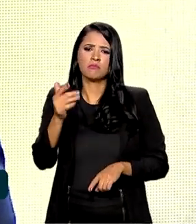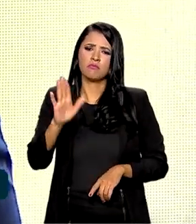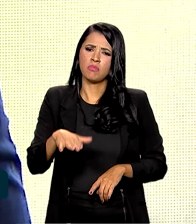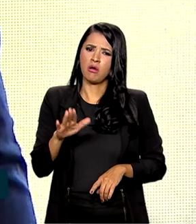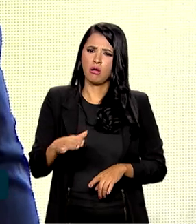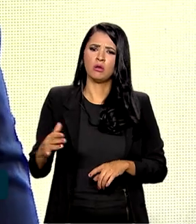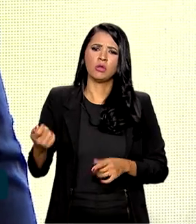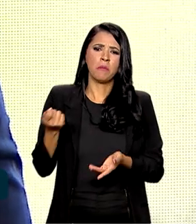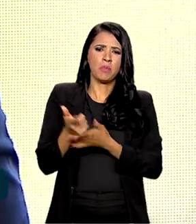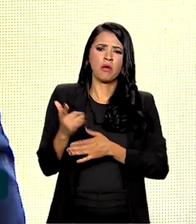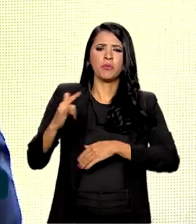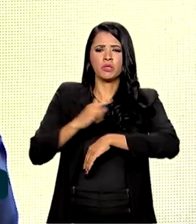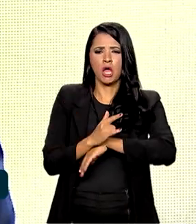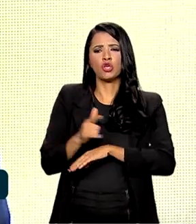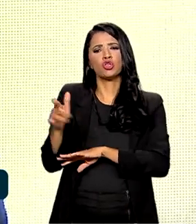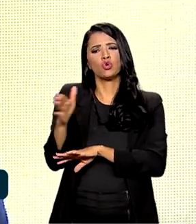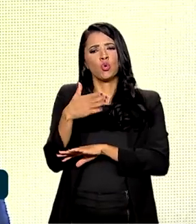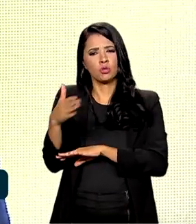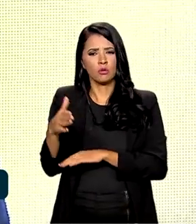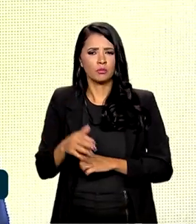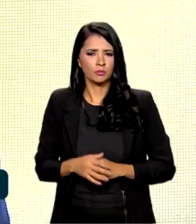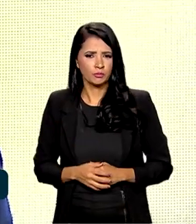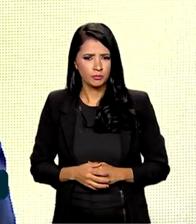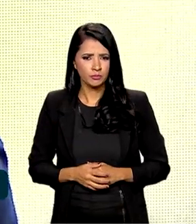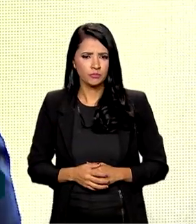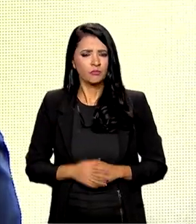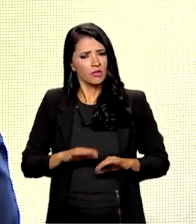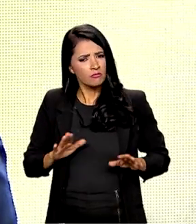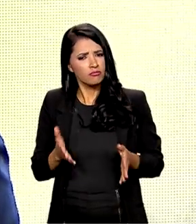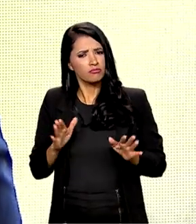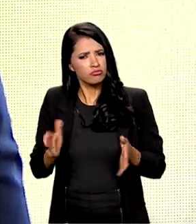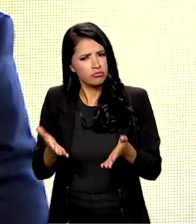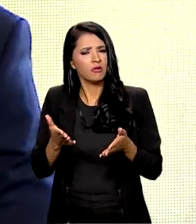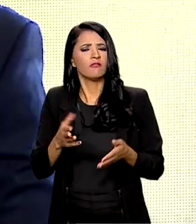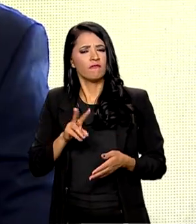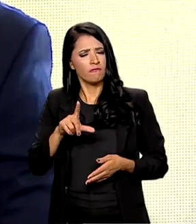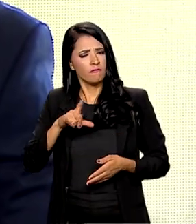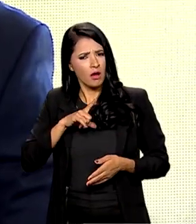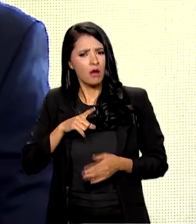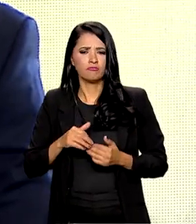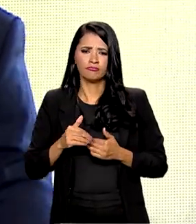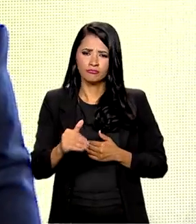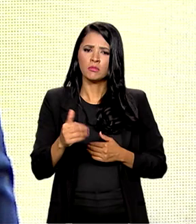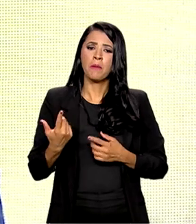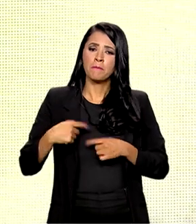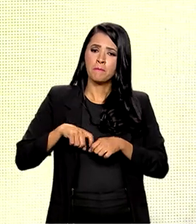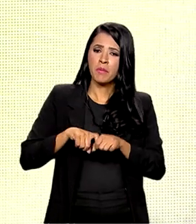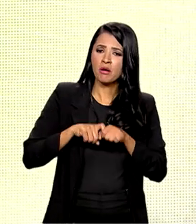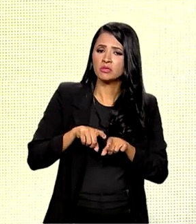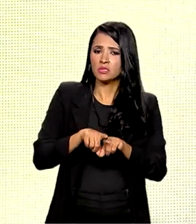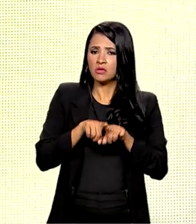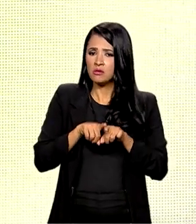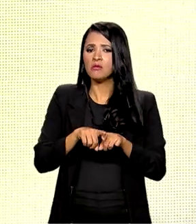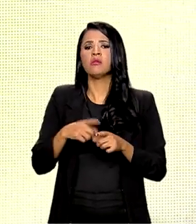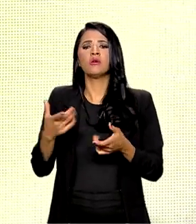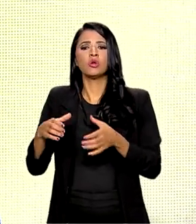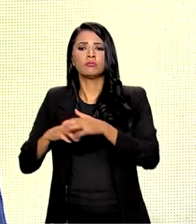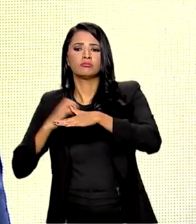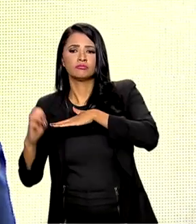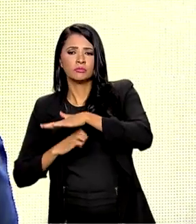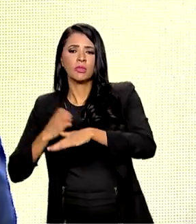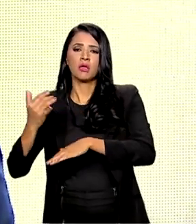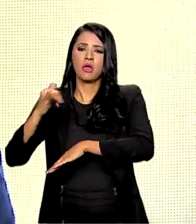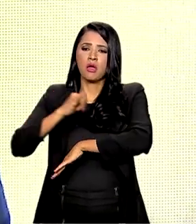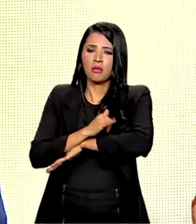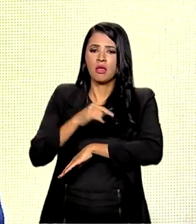as passagens e hospedagens. Vamos estimular o stopover a partir de parcerias entre companhias aéreas brasileiras e